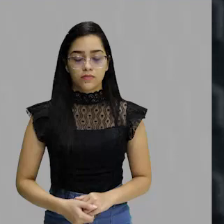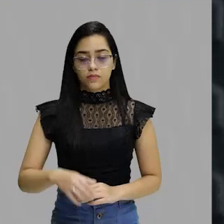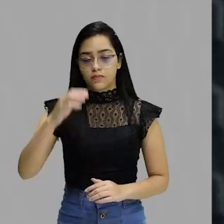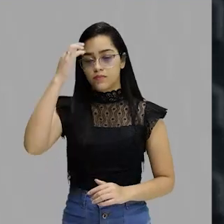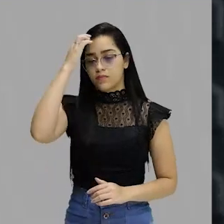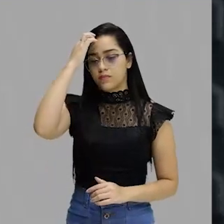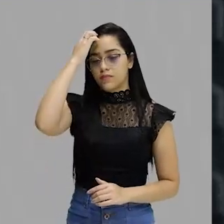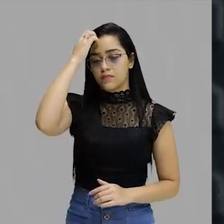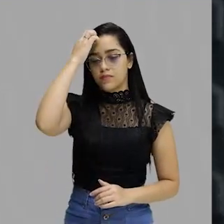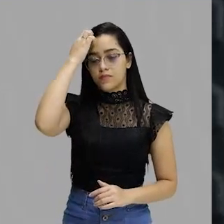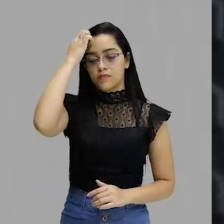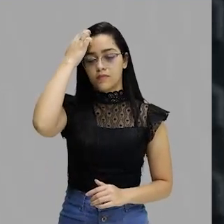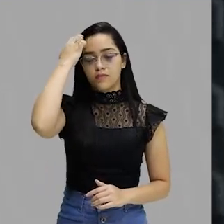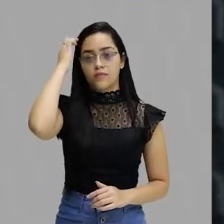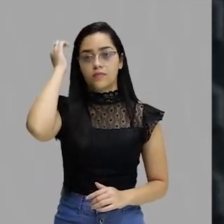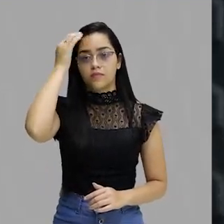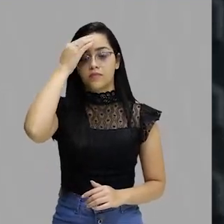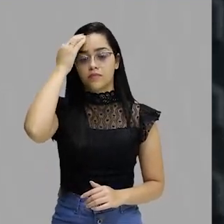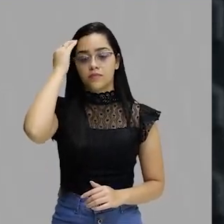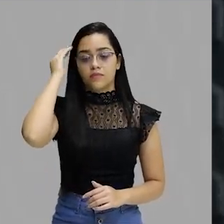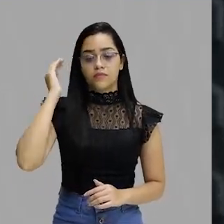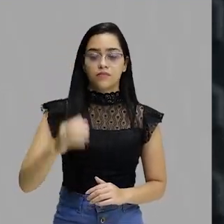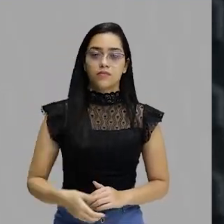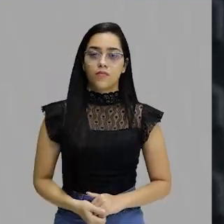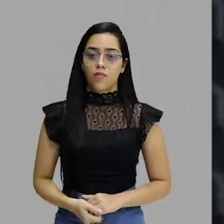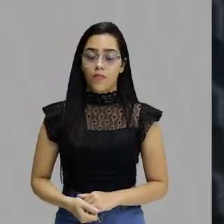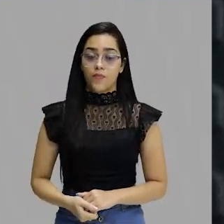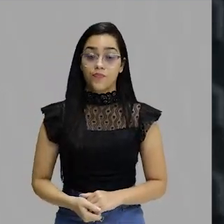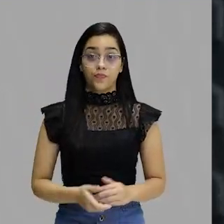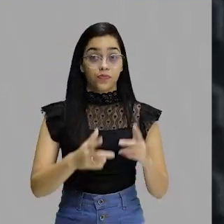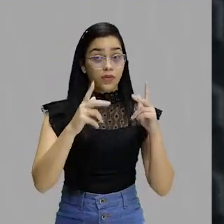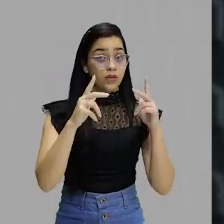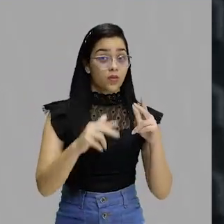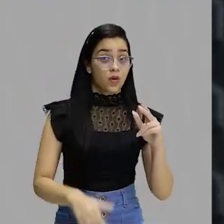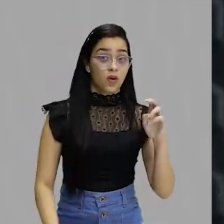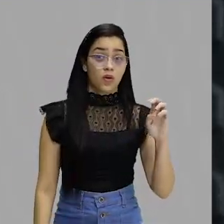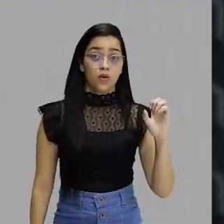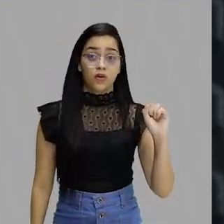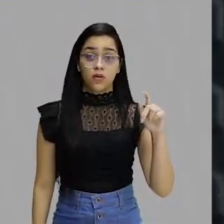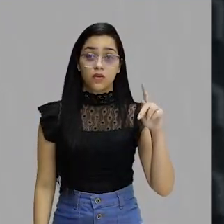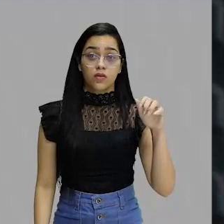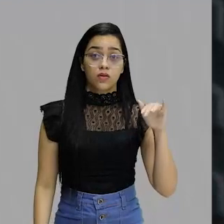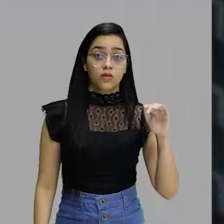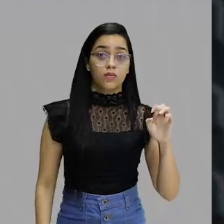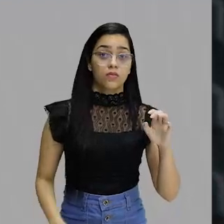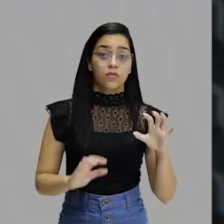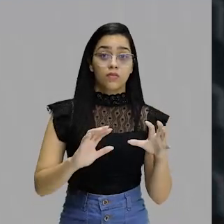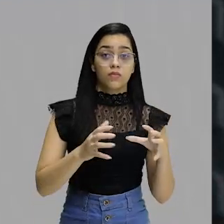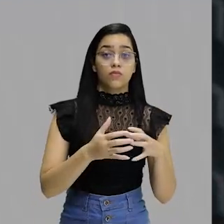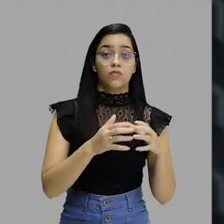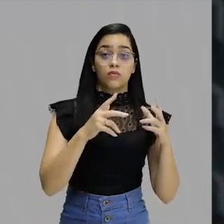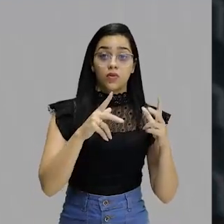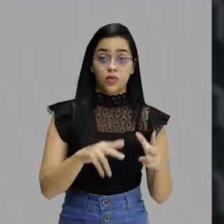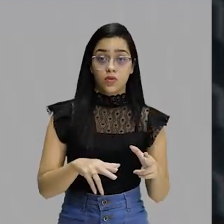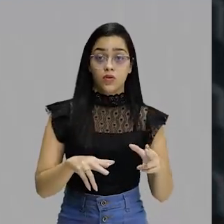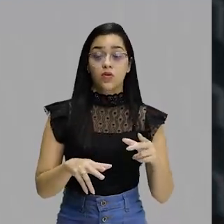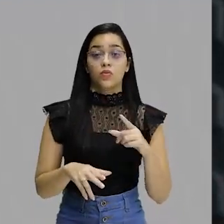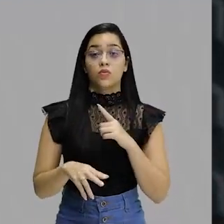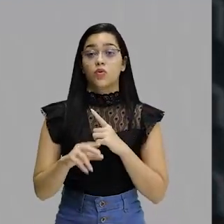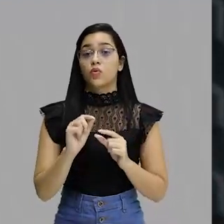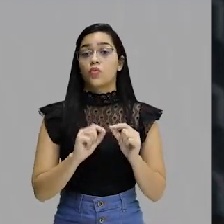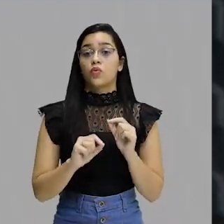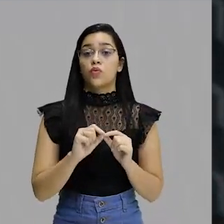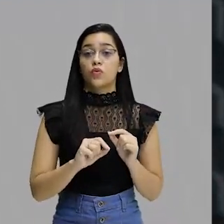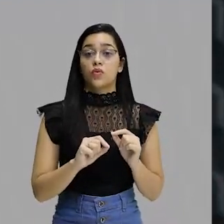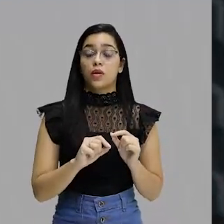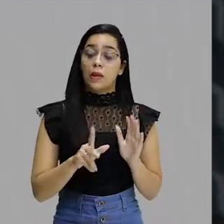pelos sadios. Olha aqui, ó. Indivíduos da mesma espécie estão servindo de alimento para os indivíduos